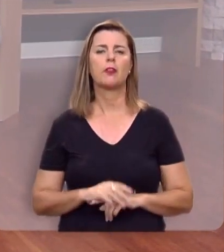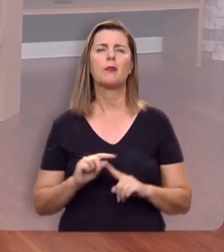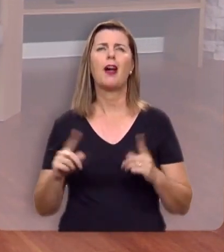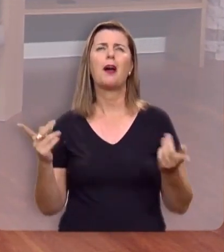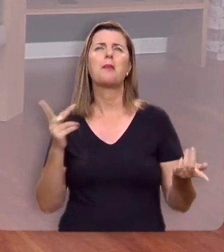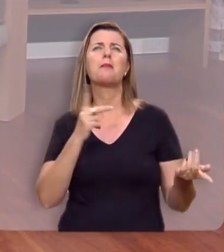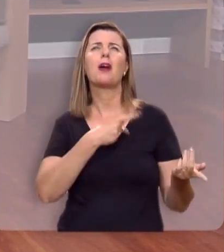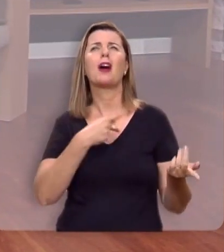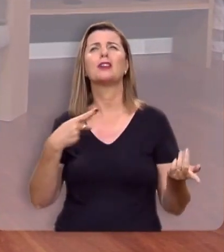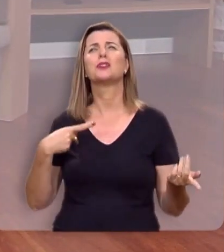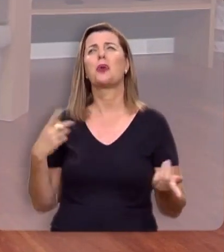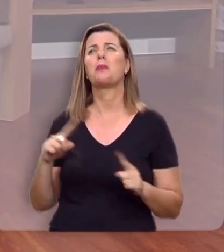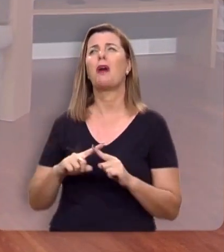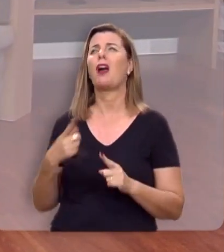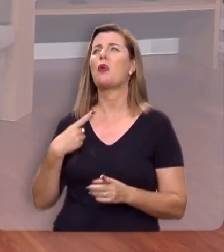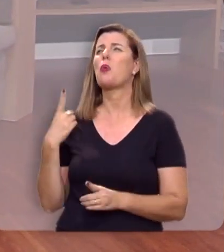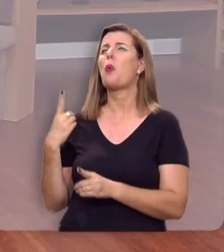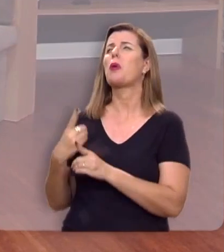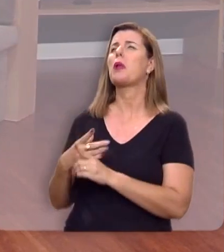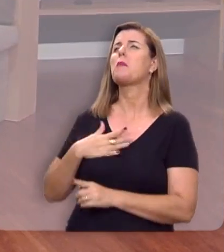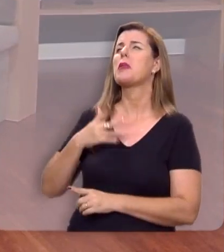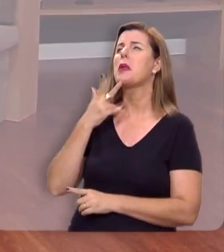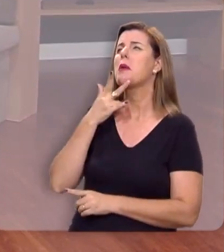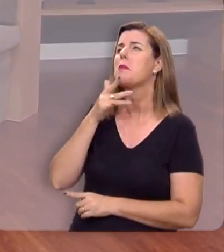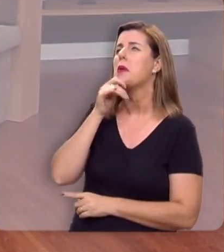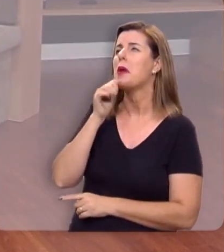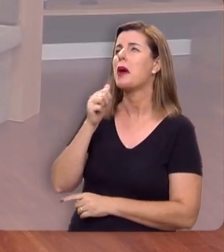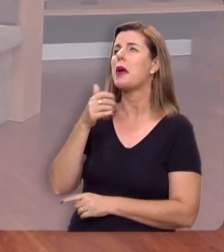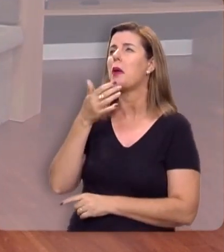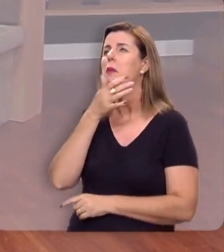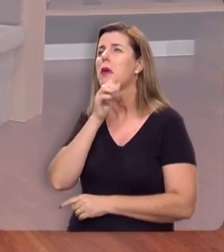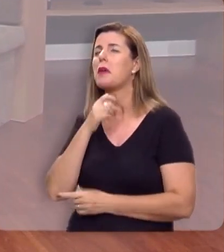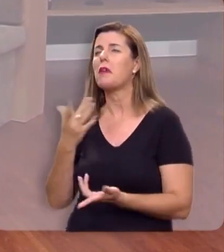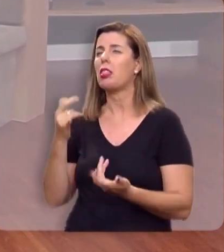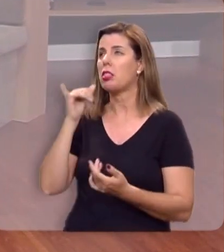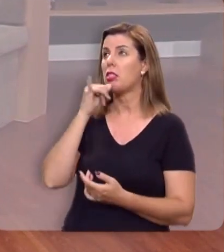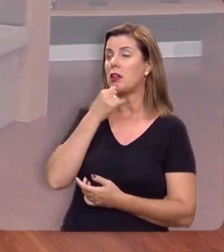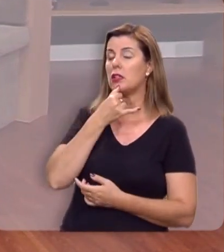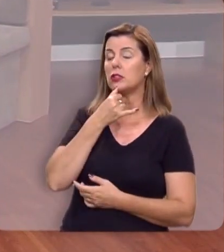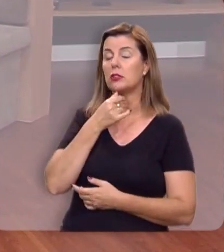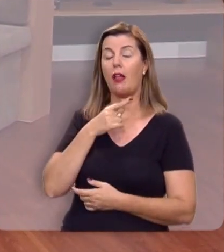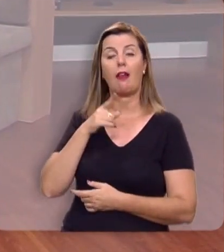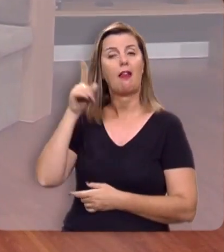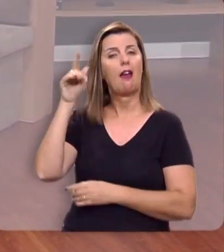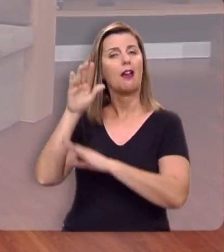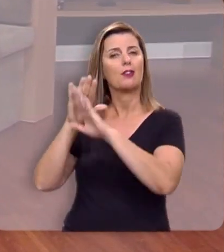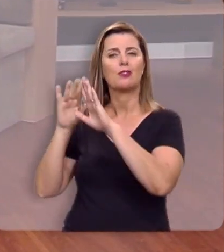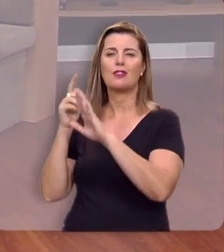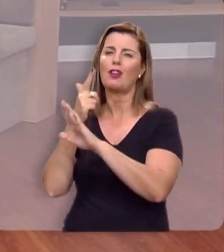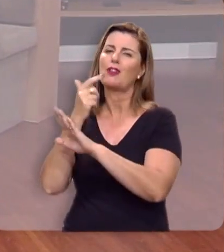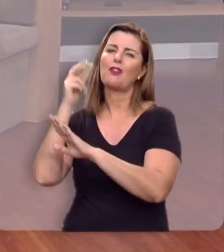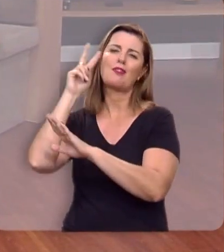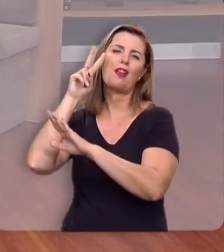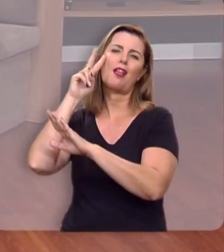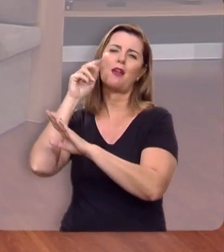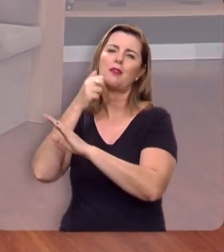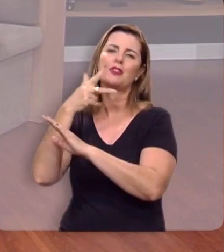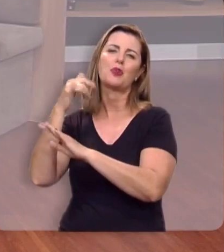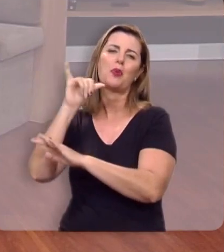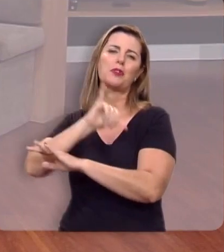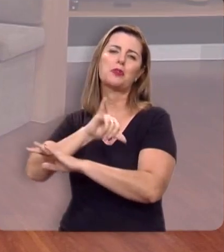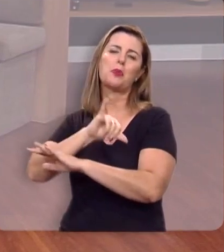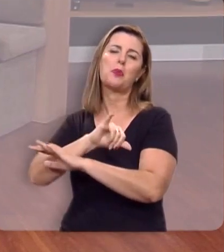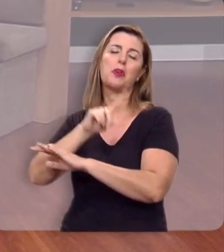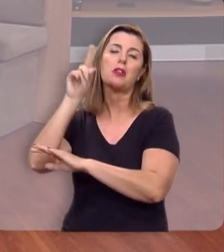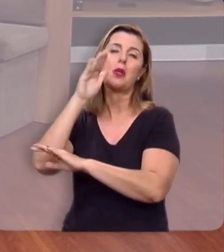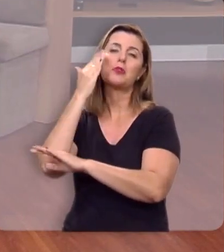diz, pastor, mas e se eu não encontrar minha mãe lá, ou meu pai, ou meu filho? Vai ser triste. Lá no céu não vai ter lembranças de coisas amargas.